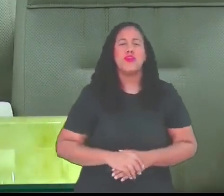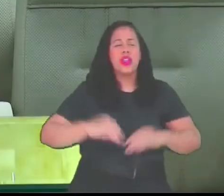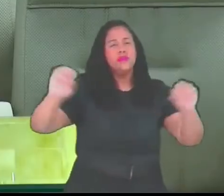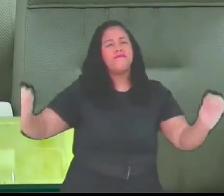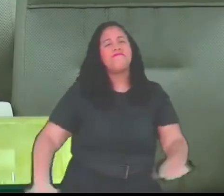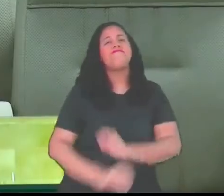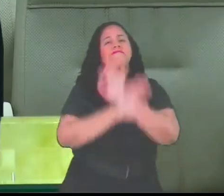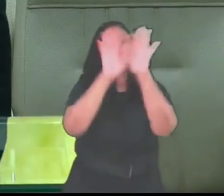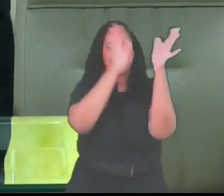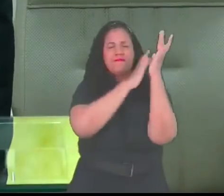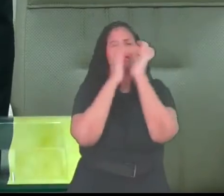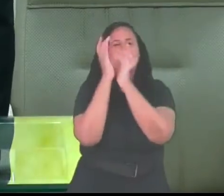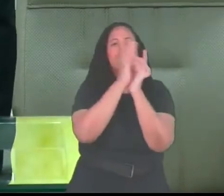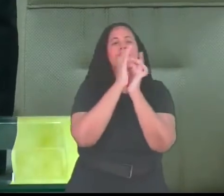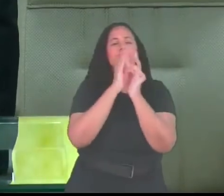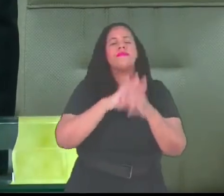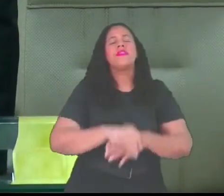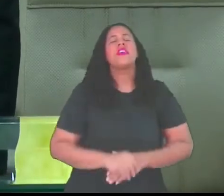Glória a Jesus.